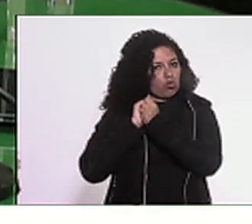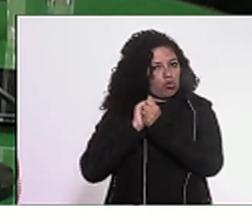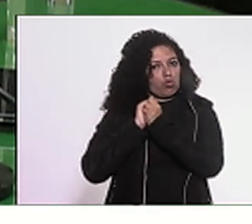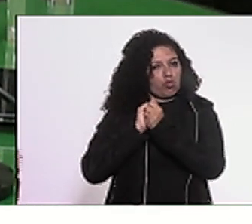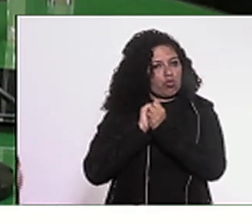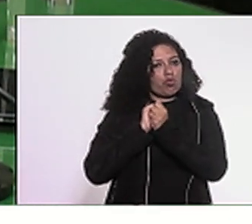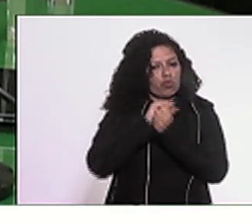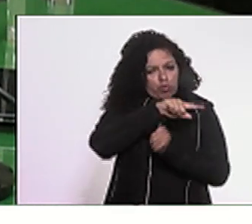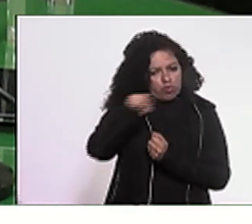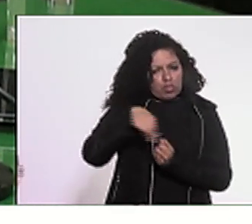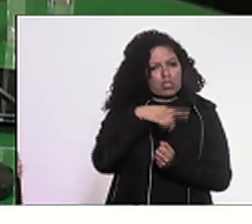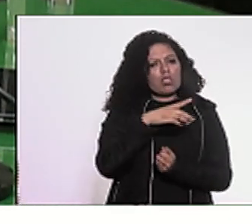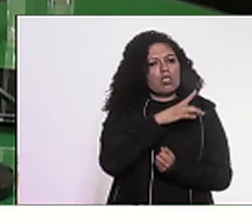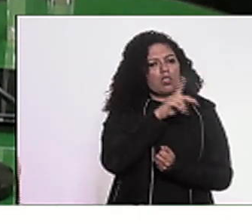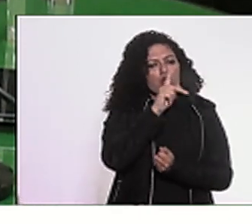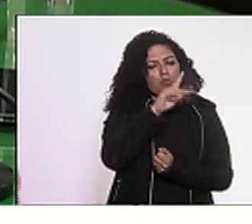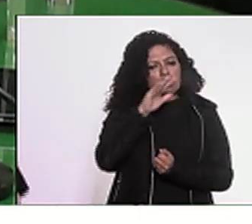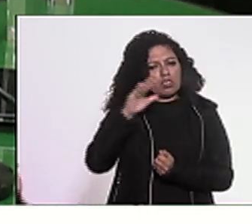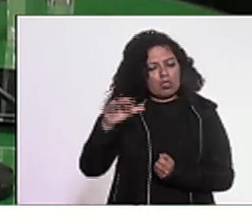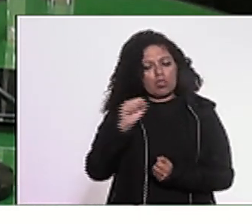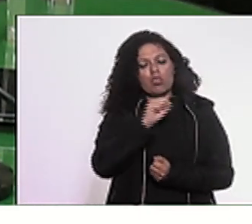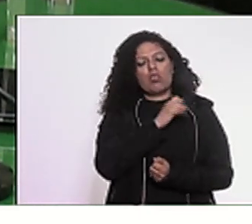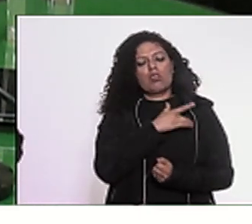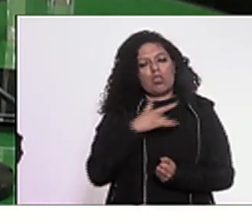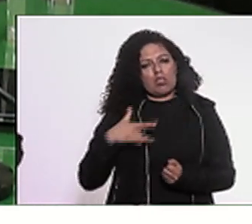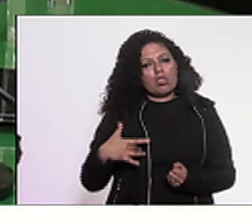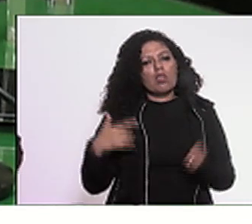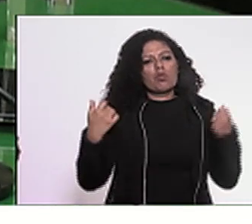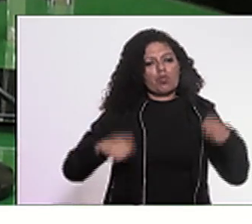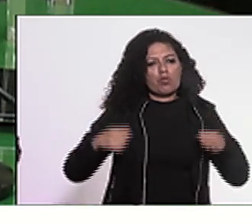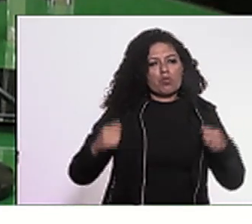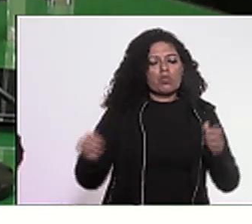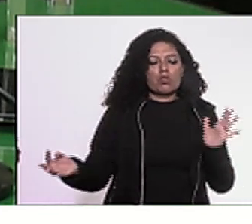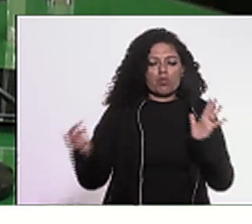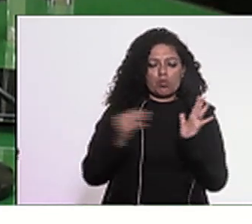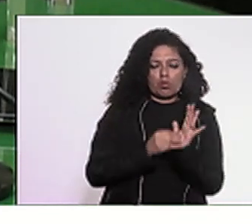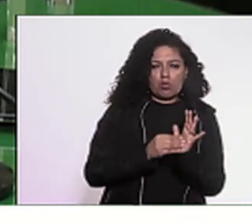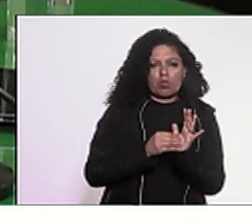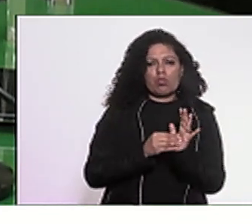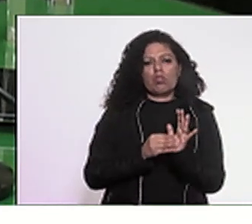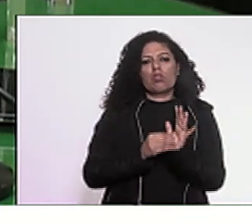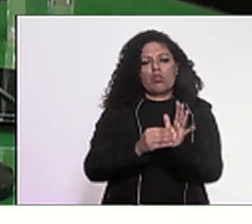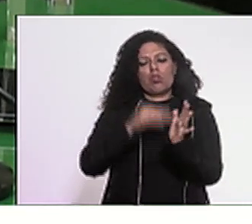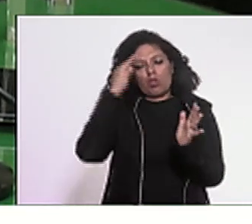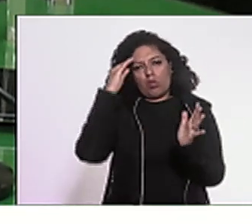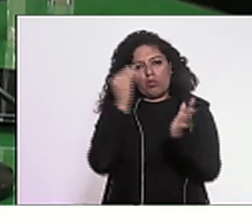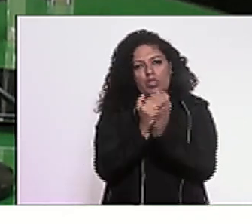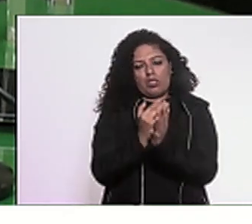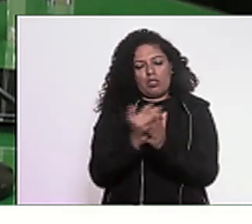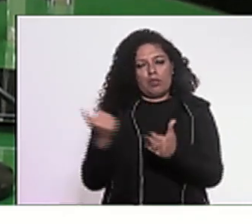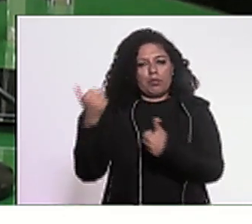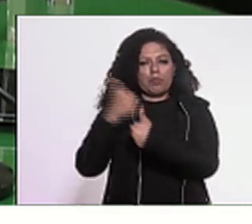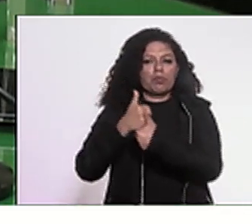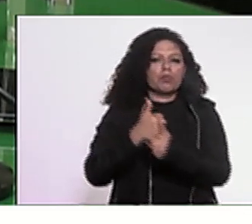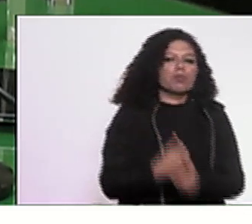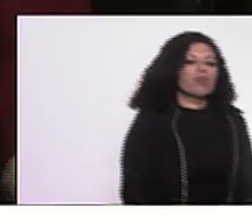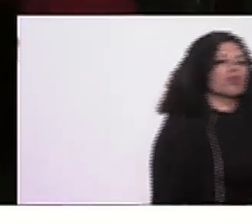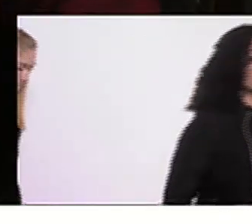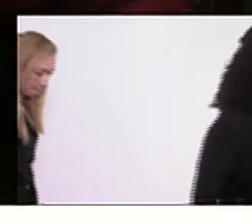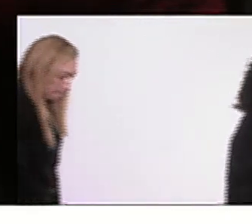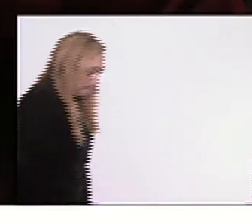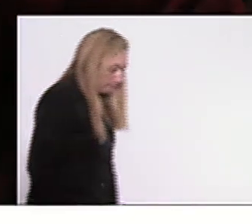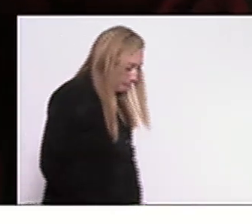dos servidores da saúde que precisam realmente, né, da implementação do PCCS. Eu creio, acredito e